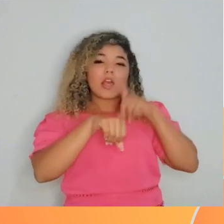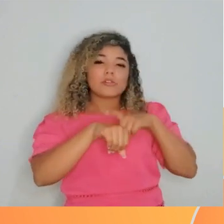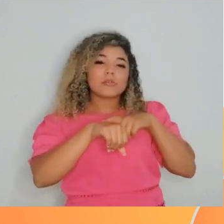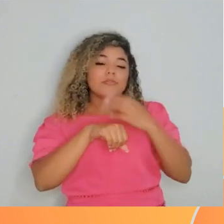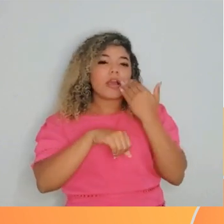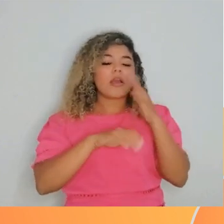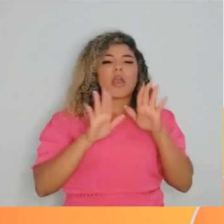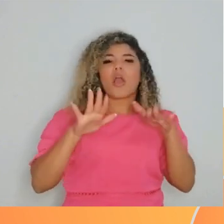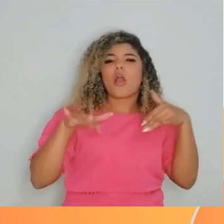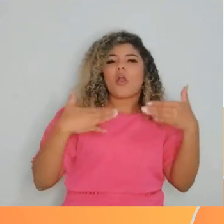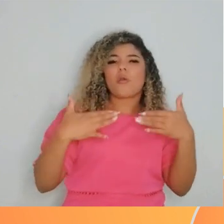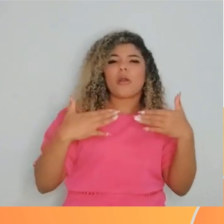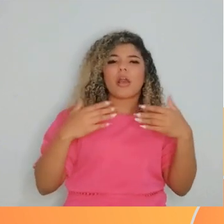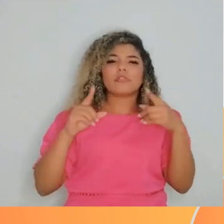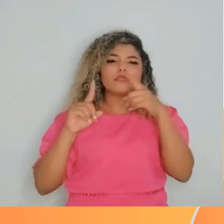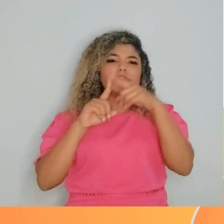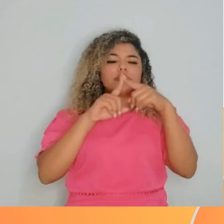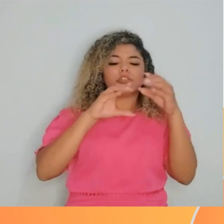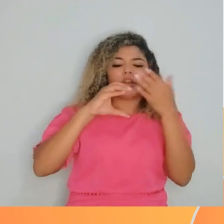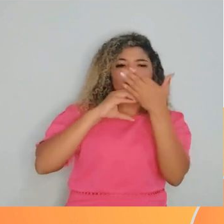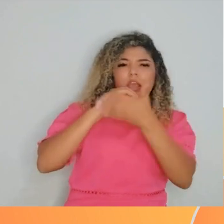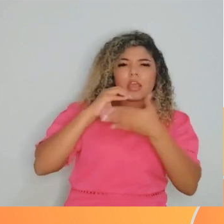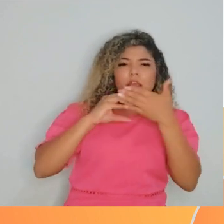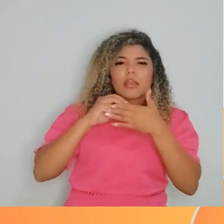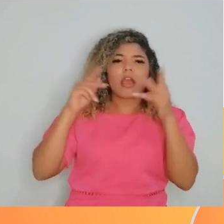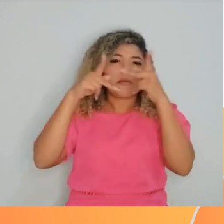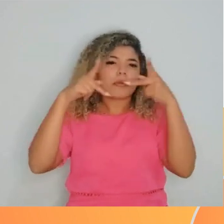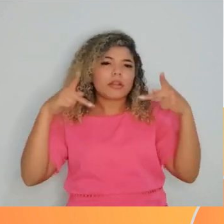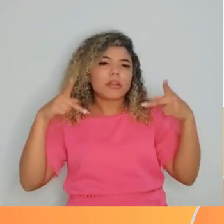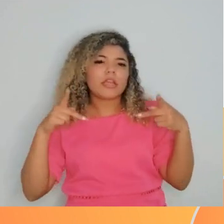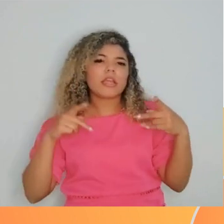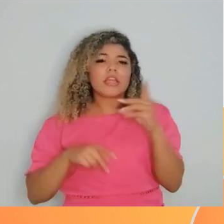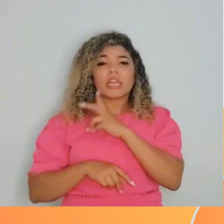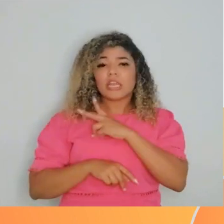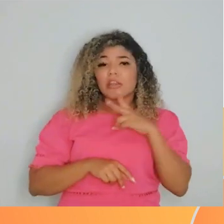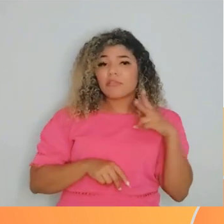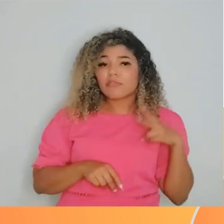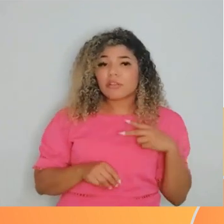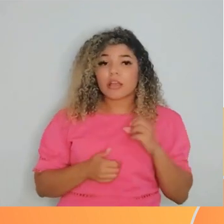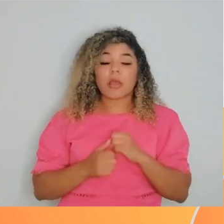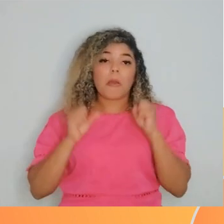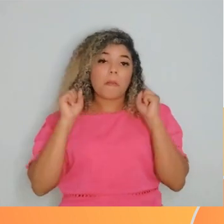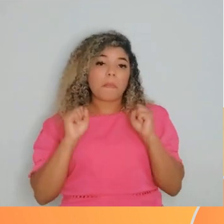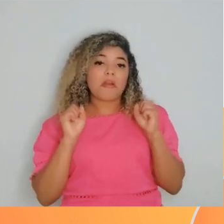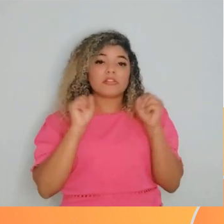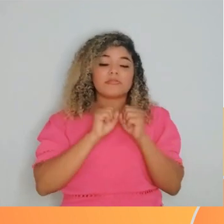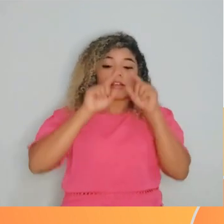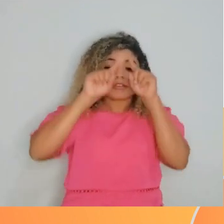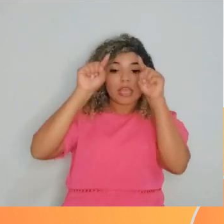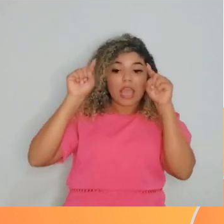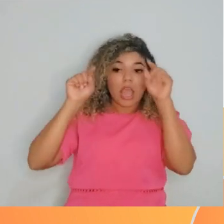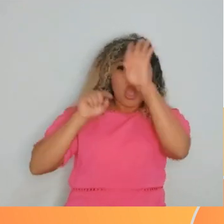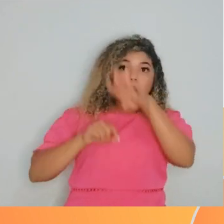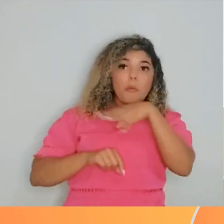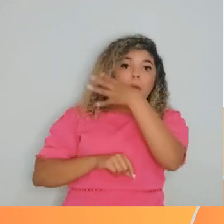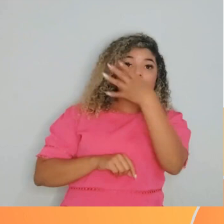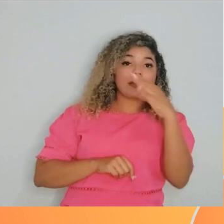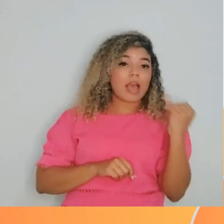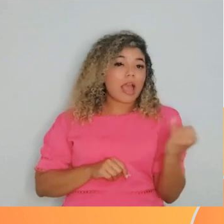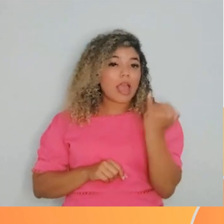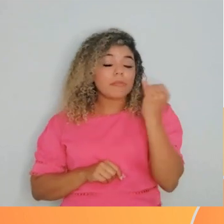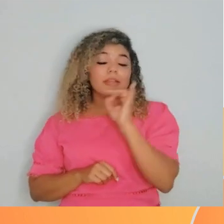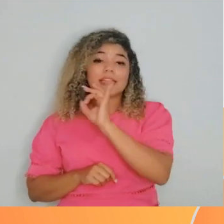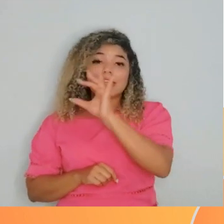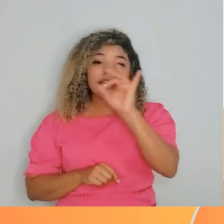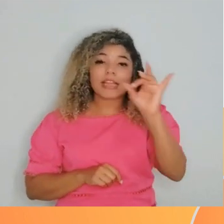que você vai comer. Quais são as fontes de carboidrato, de proteínas, de vitaminas? Você pode fazer uma tabela sobre a importância